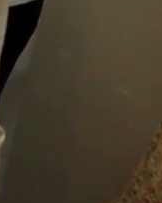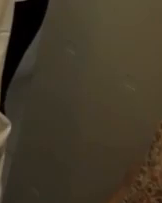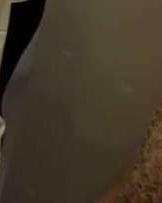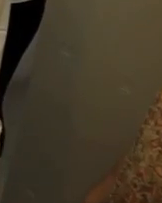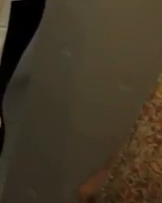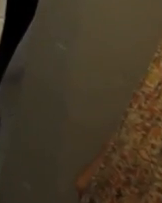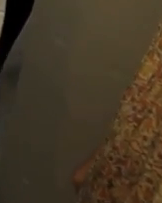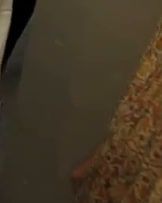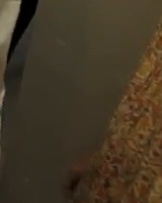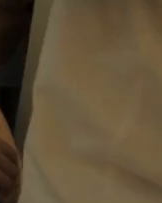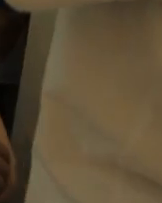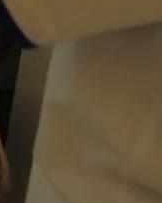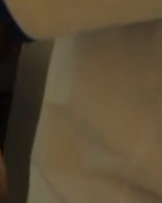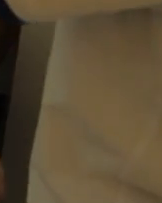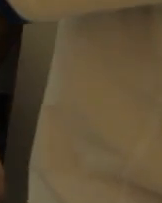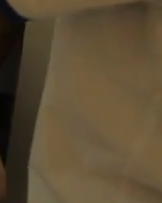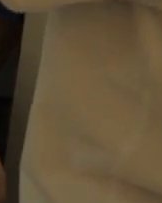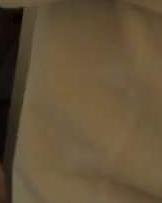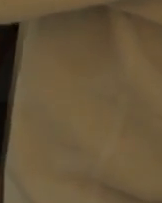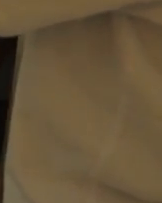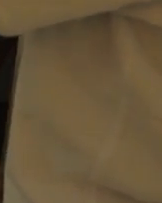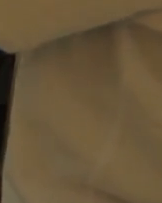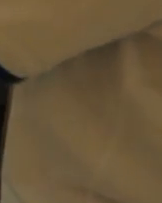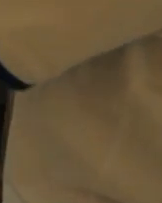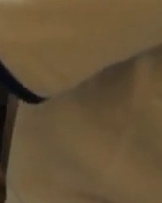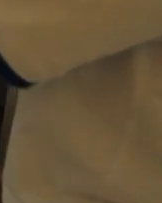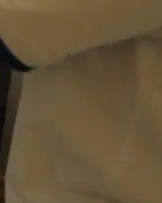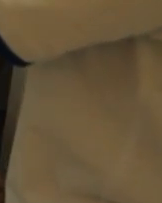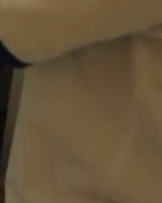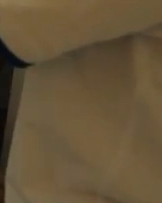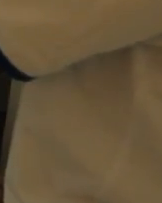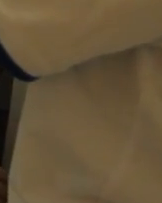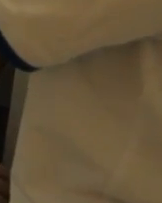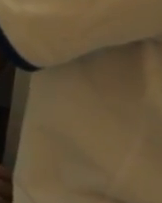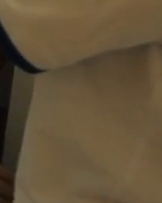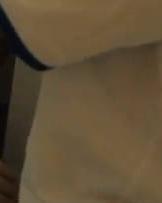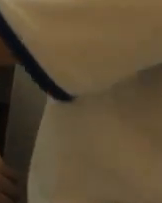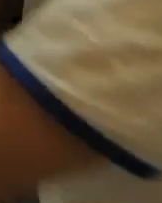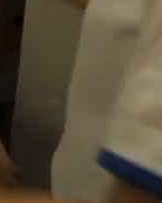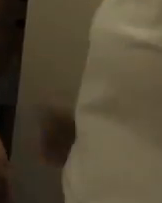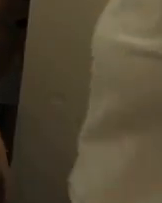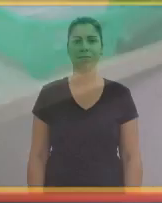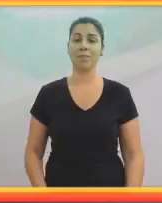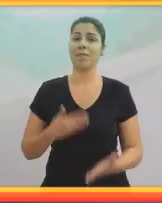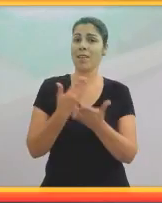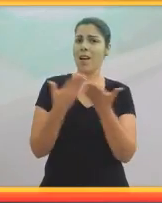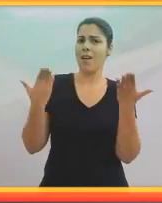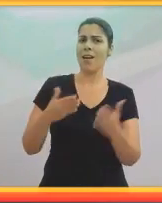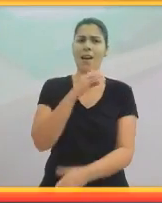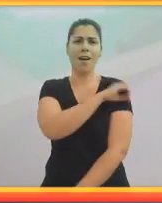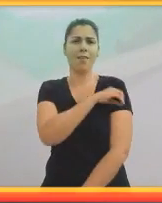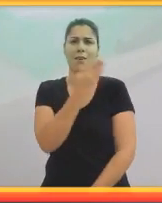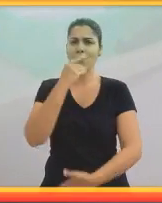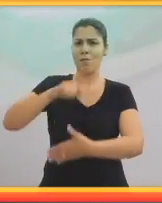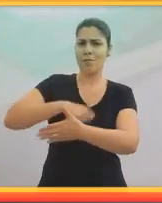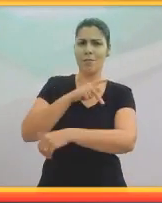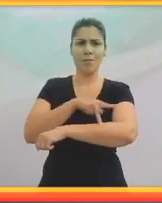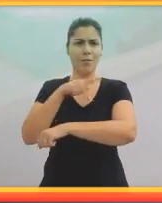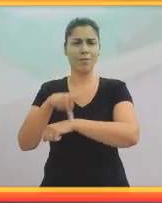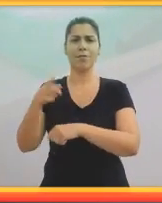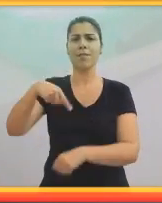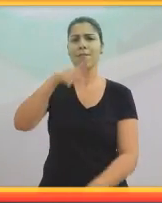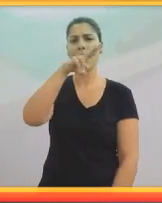estampa de um biscoitão. Em seguida, coloca nela o chapéu de mestre Cuca estampado de biscoitinhos em forma de bonecos. Na aula de hoje da oficina de